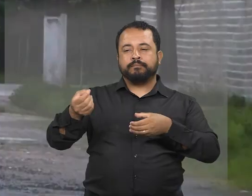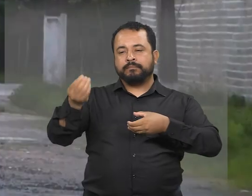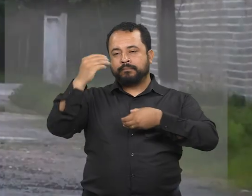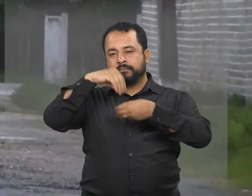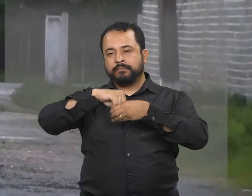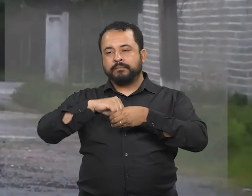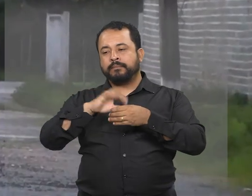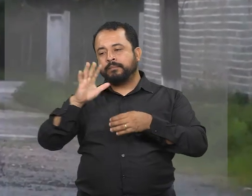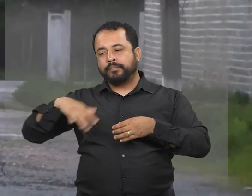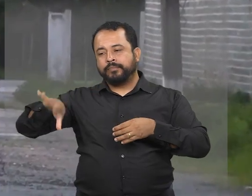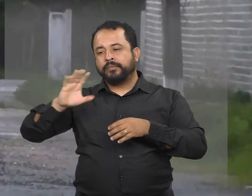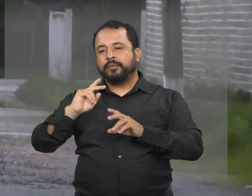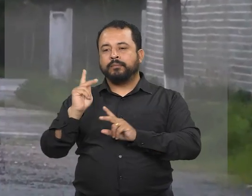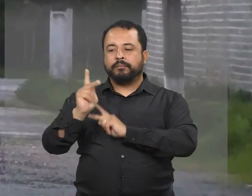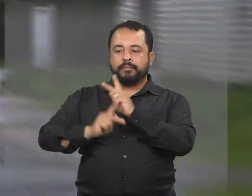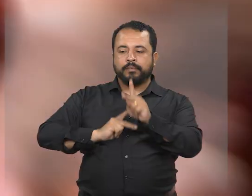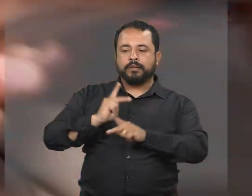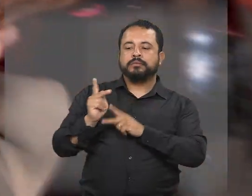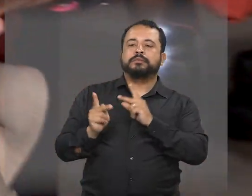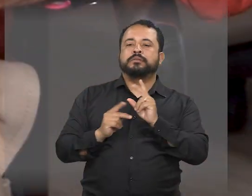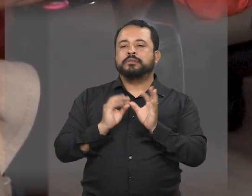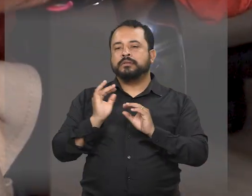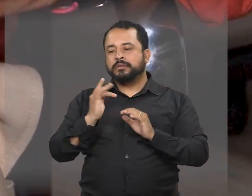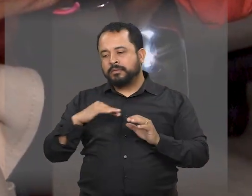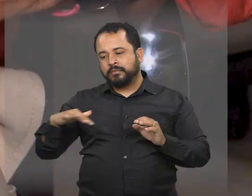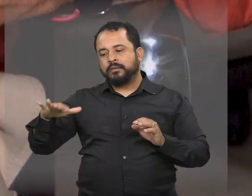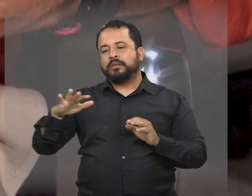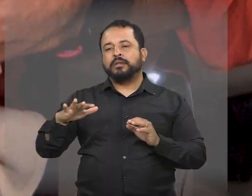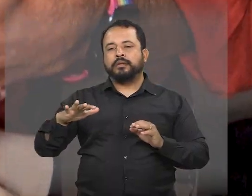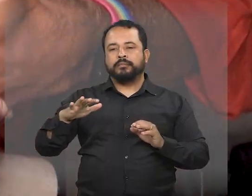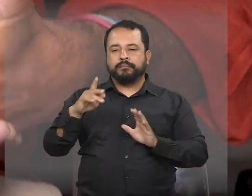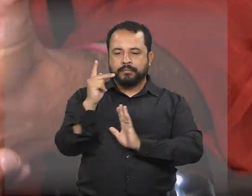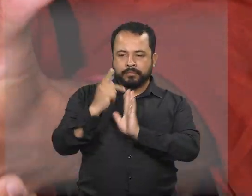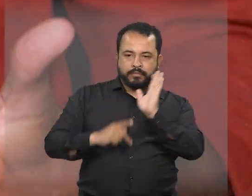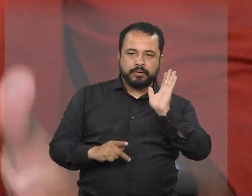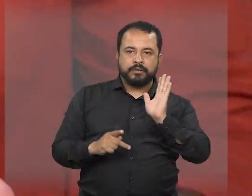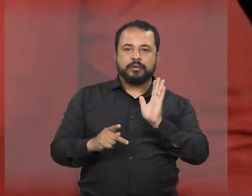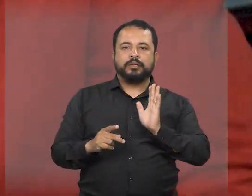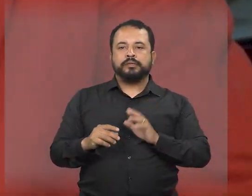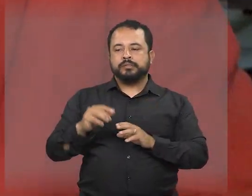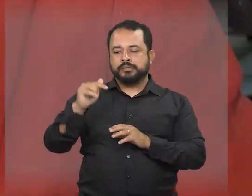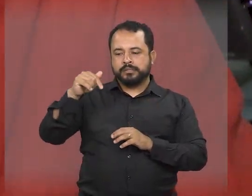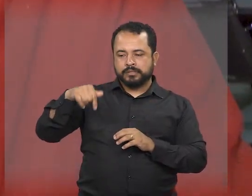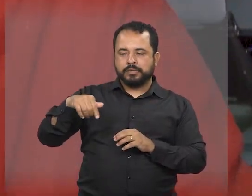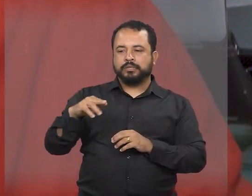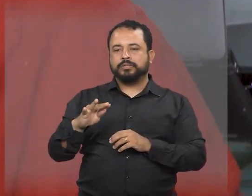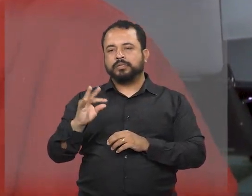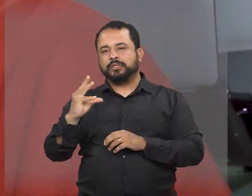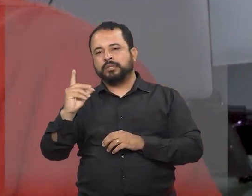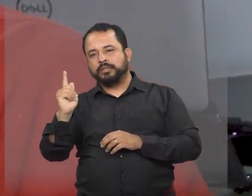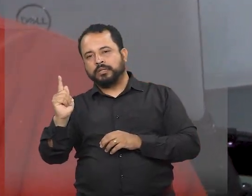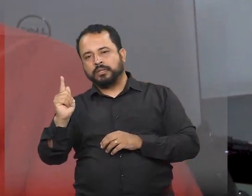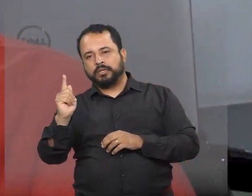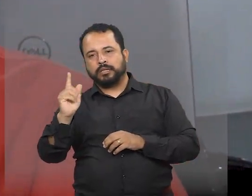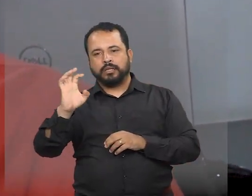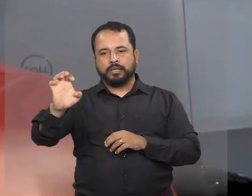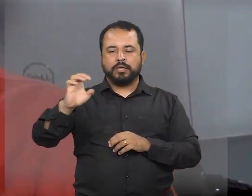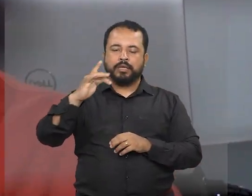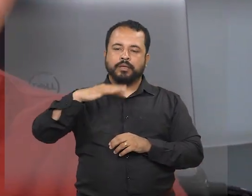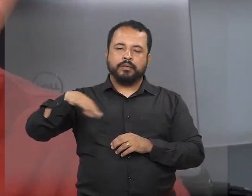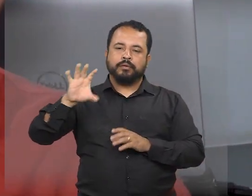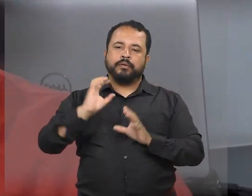psicológicos e morais à população. As definições do programa são estabelecidas pelo CGDE, que fortalece a atuação